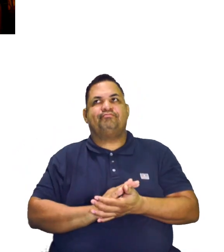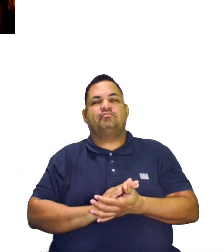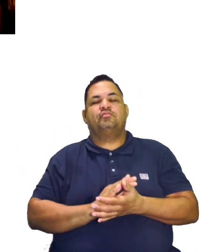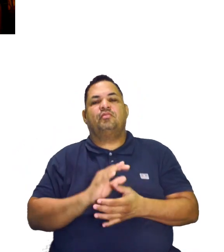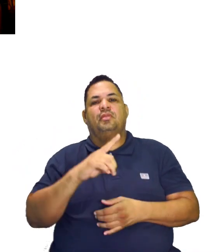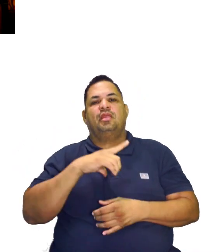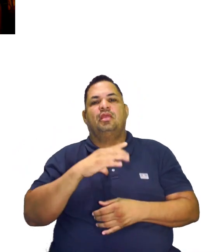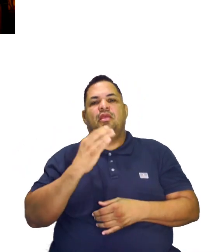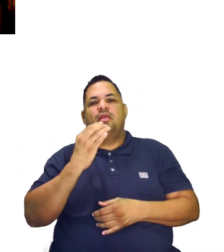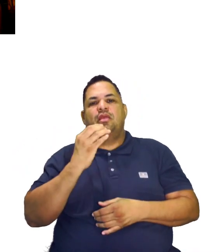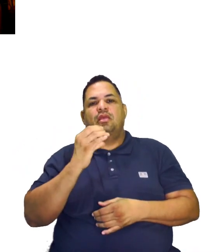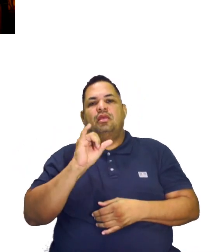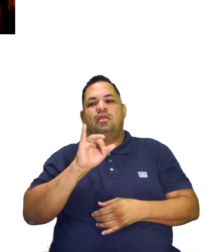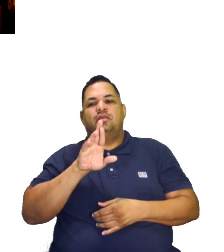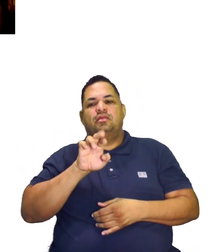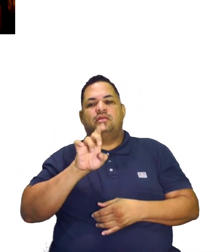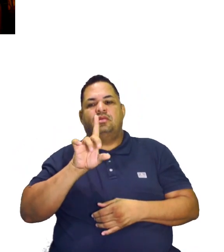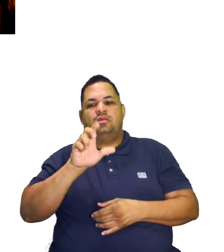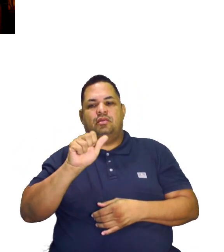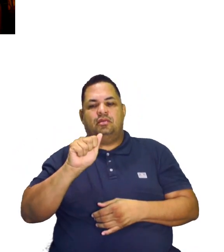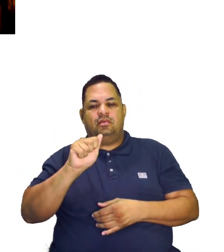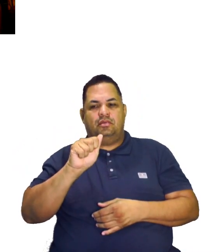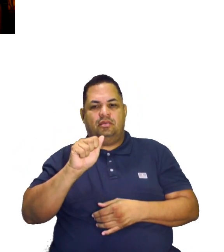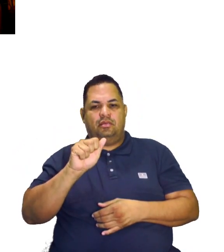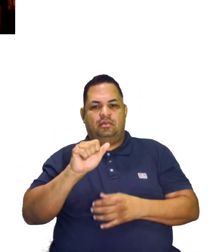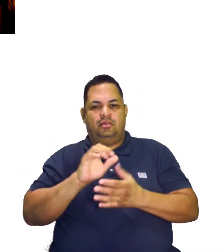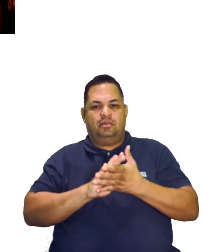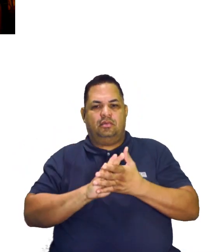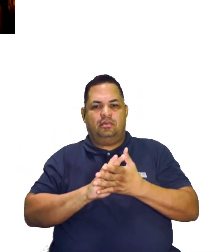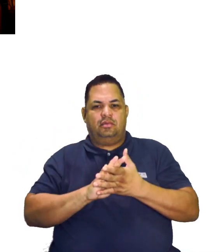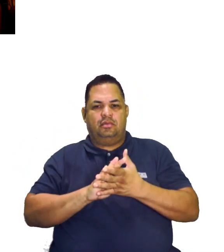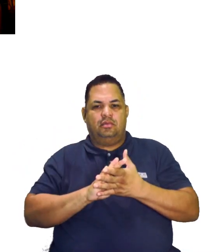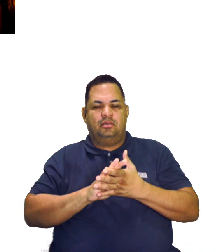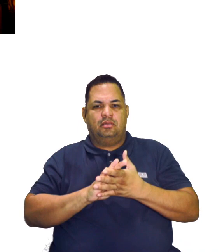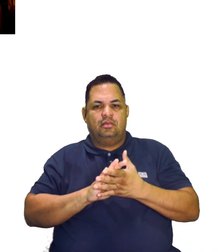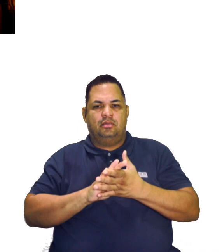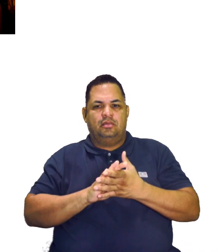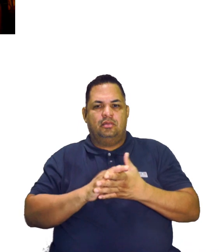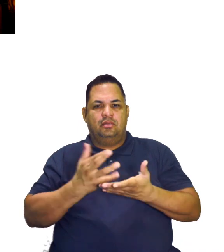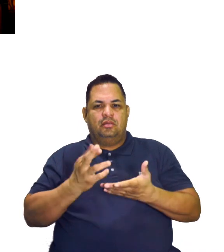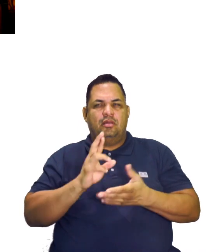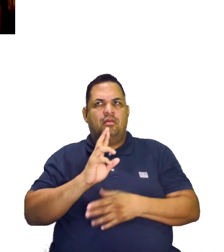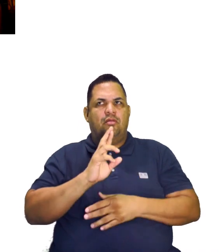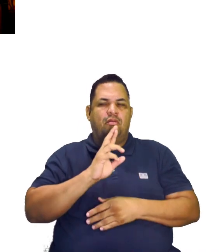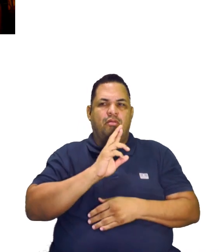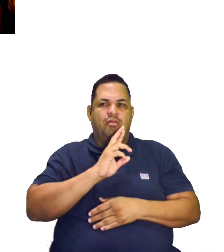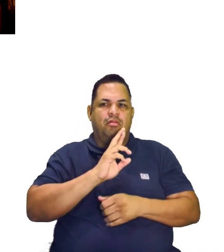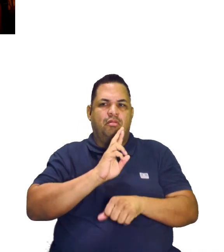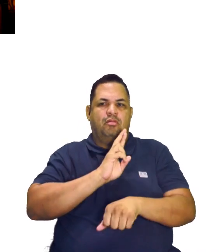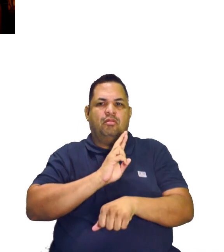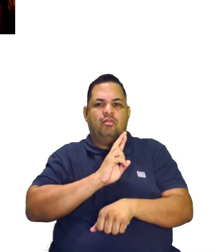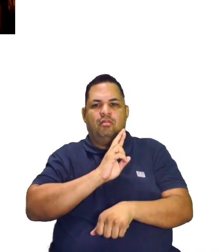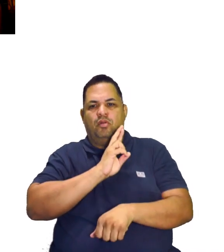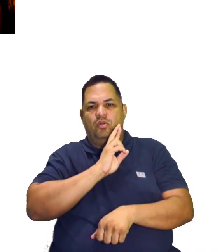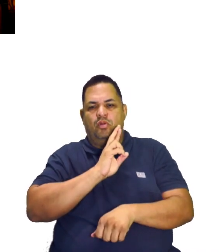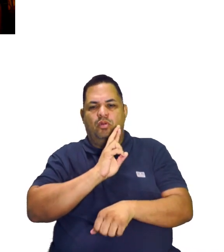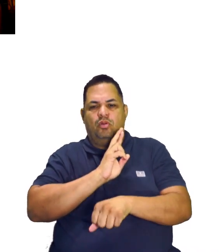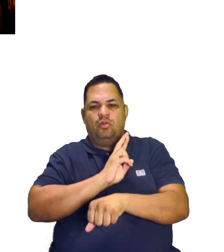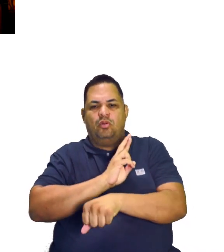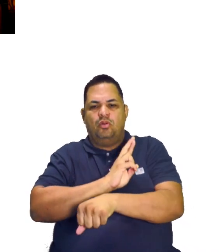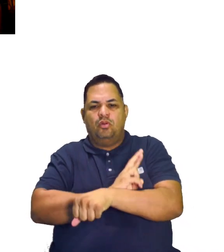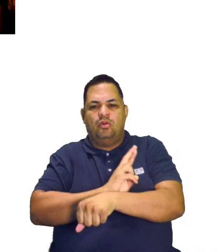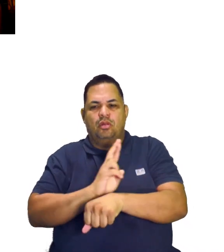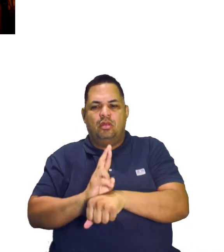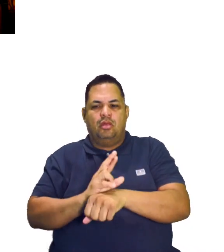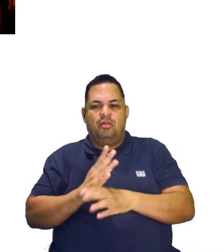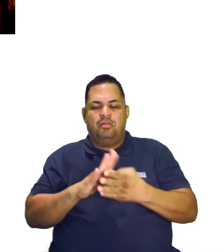me engano, é do Acre, né? Do Acre ou Roraima, um desses dois estados. Acho que o Acre é um outro estilo